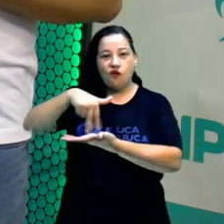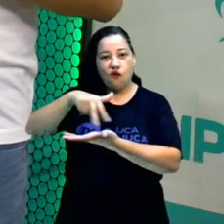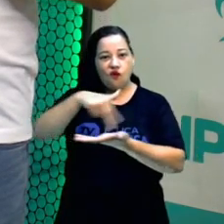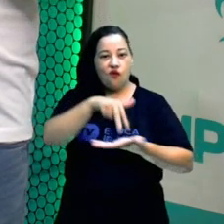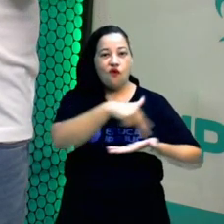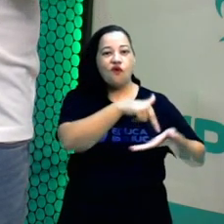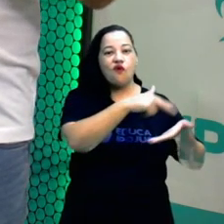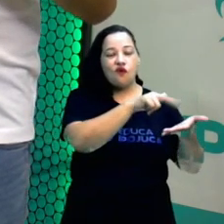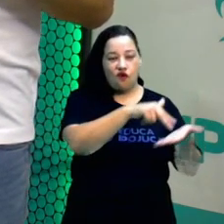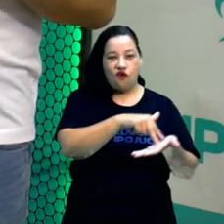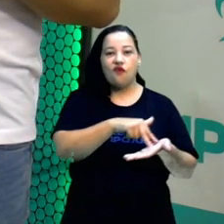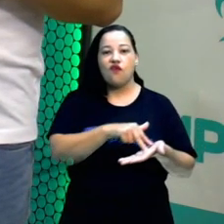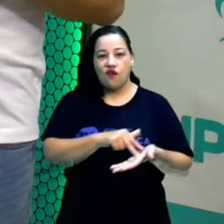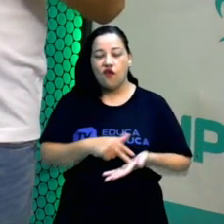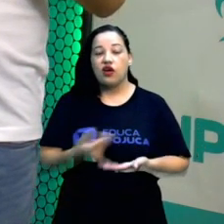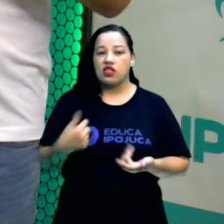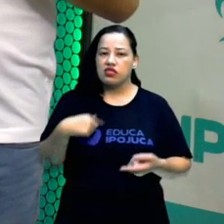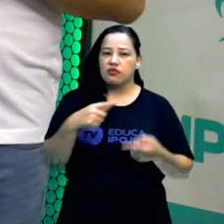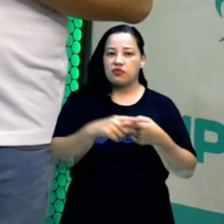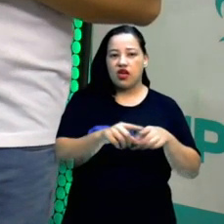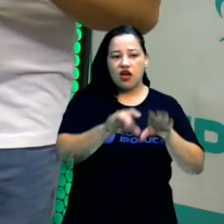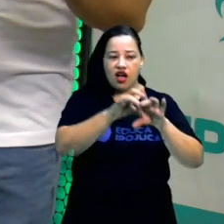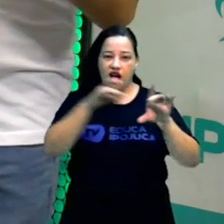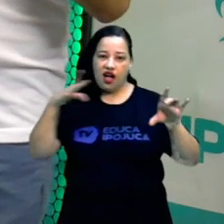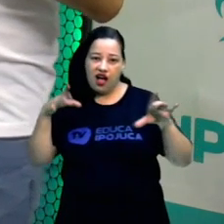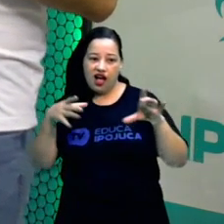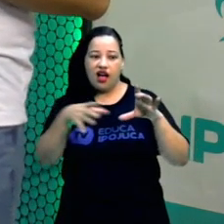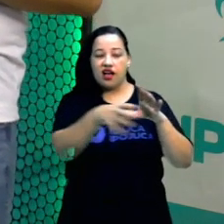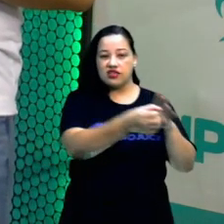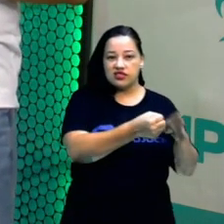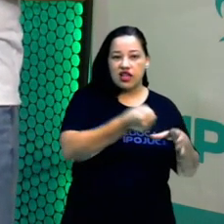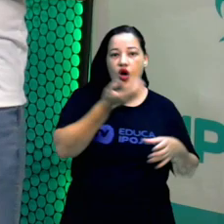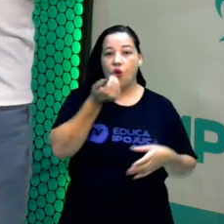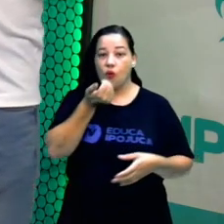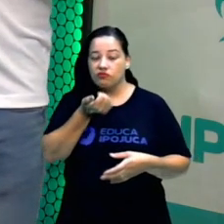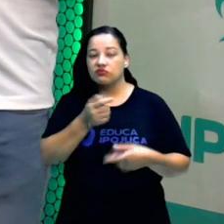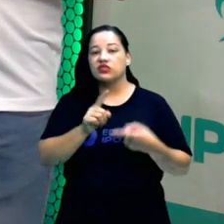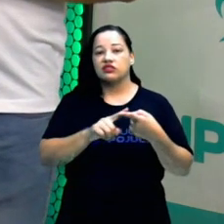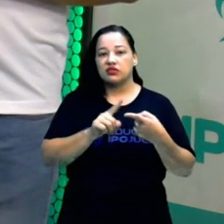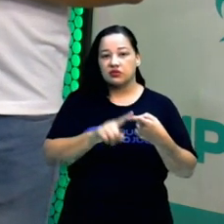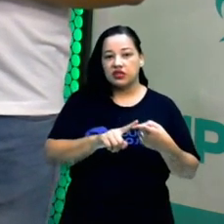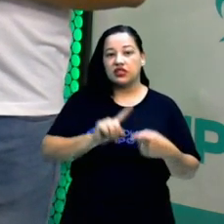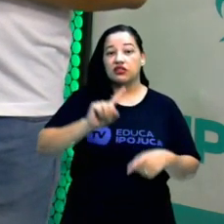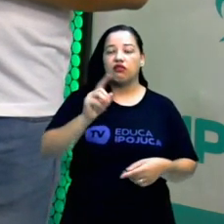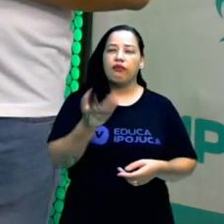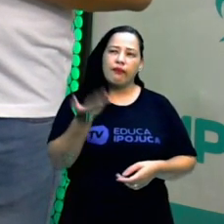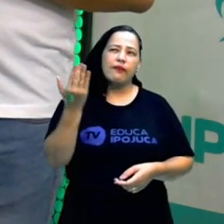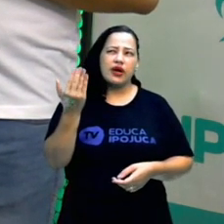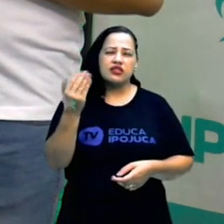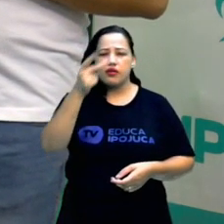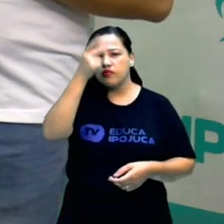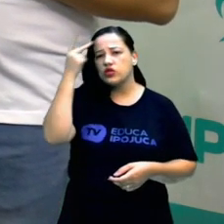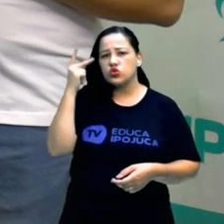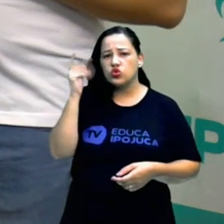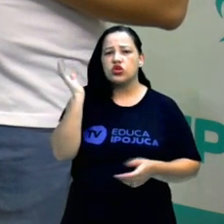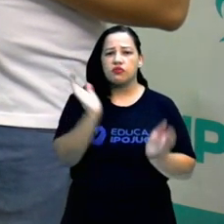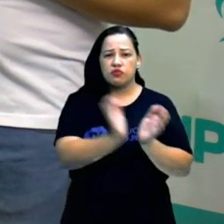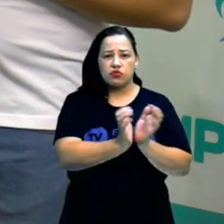conseguiram na natureza, porque até então o povo primitivo eram nômades.